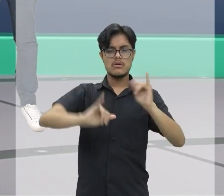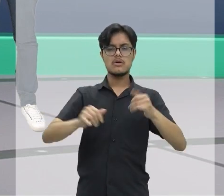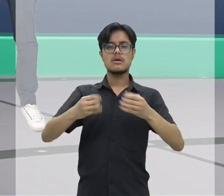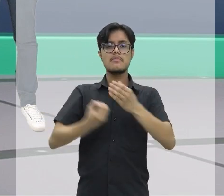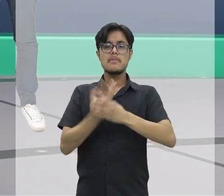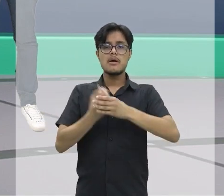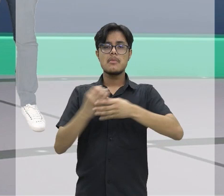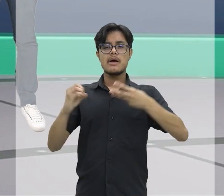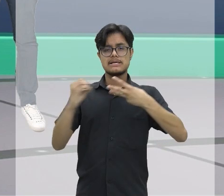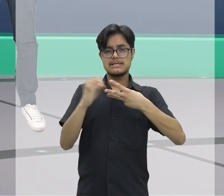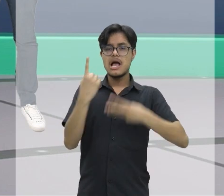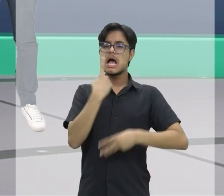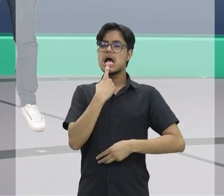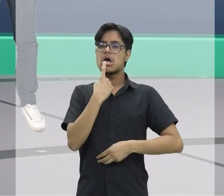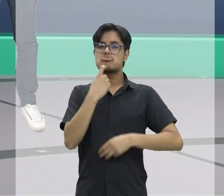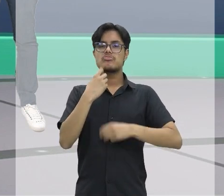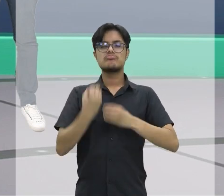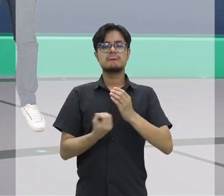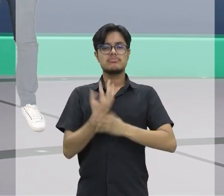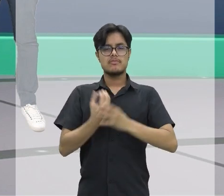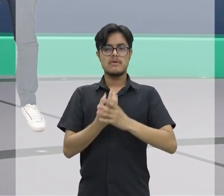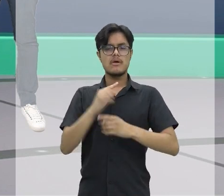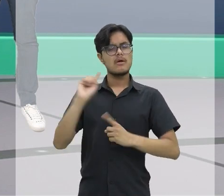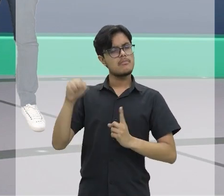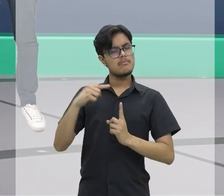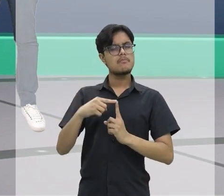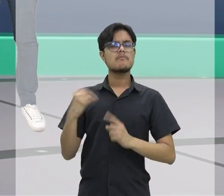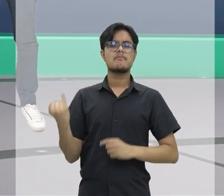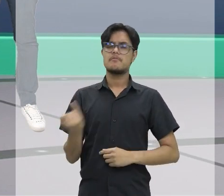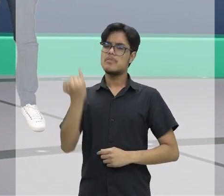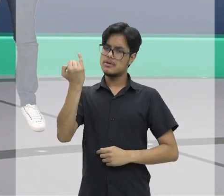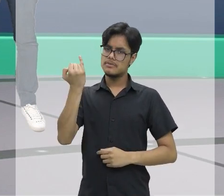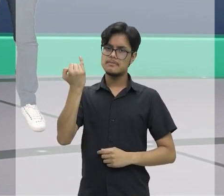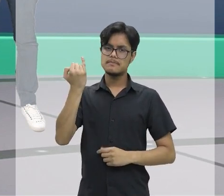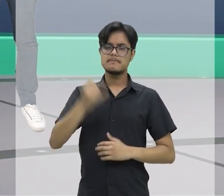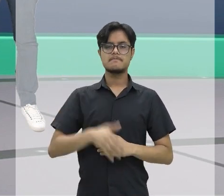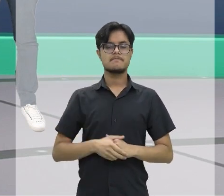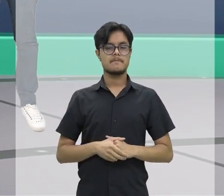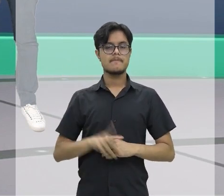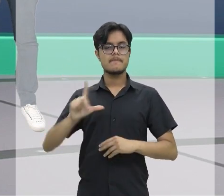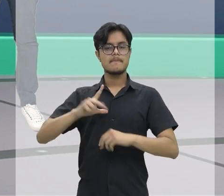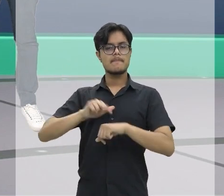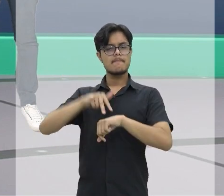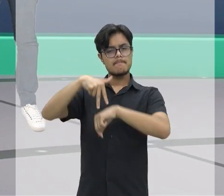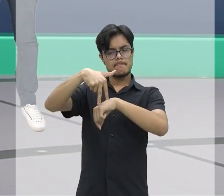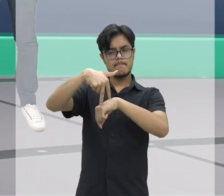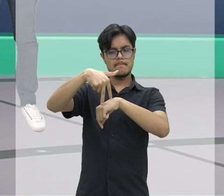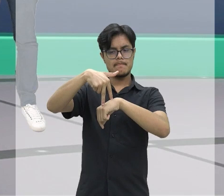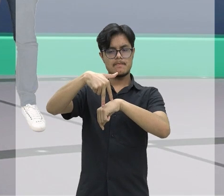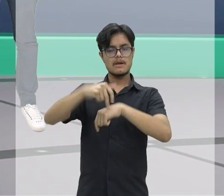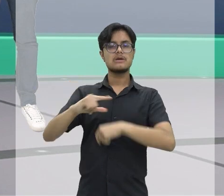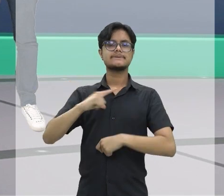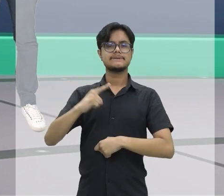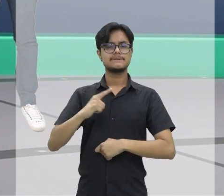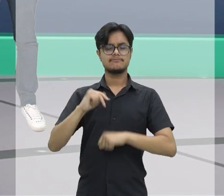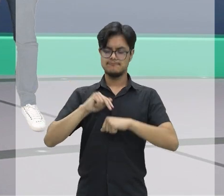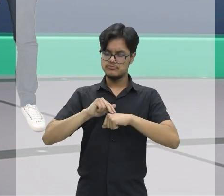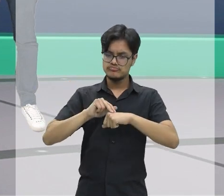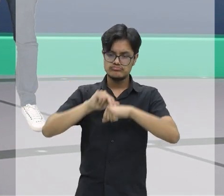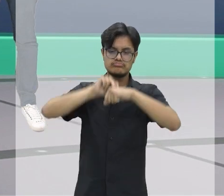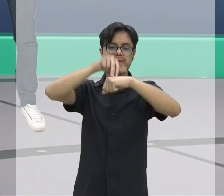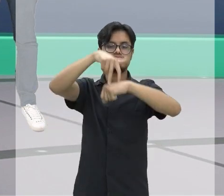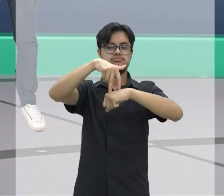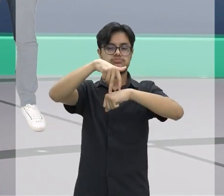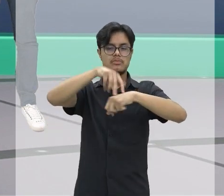células sanguíneas, né? Lembrando que essas são funções muito importantes aí, que além de dar sustentação para o nosso corpo, de nos manter de pé, permitir